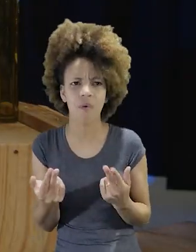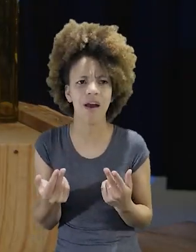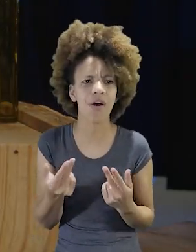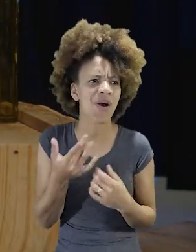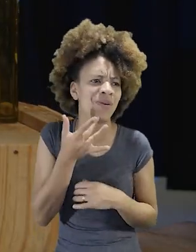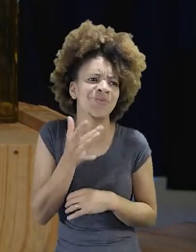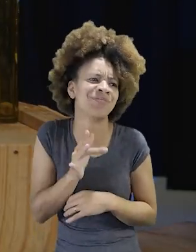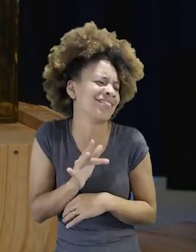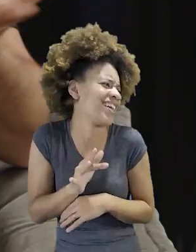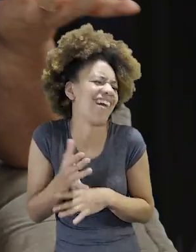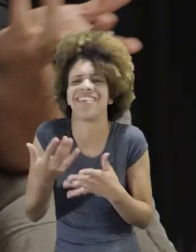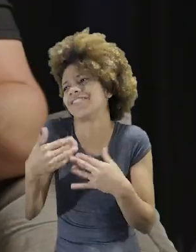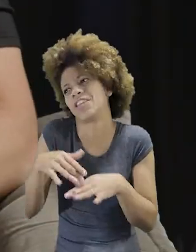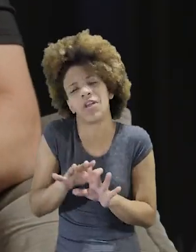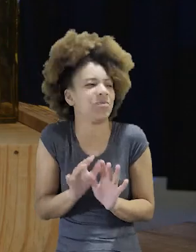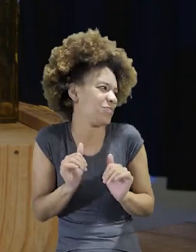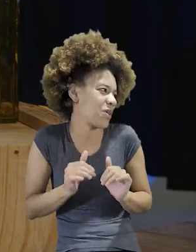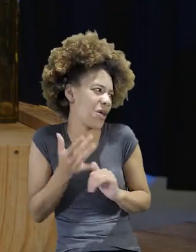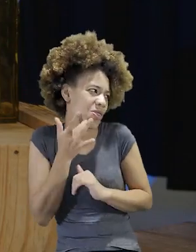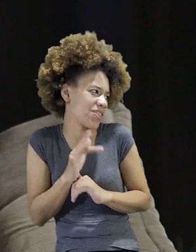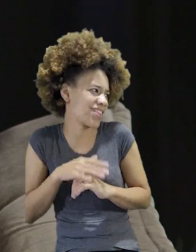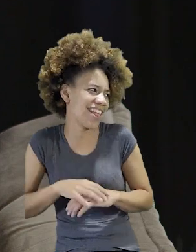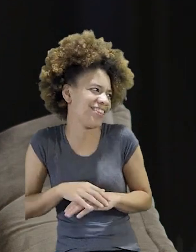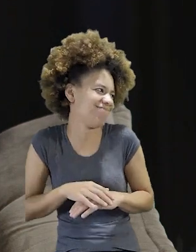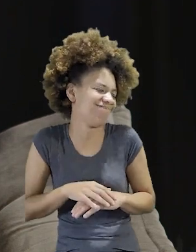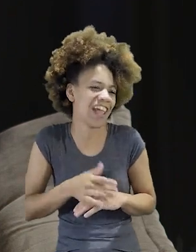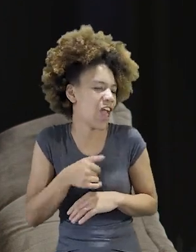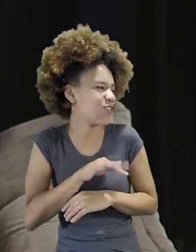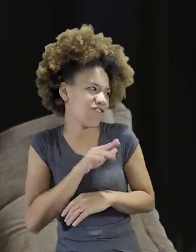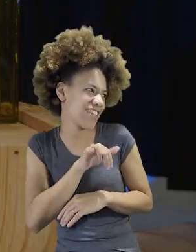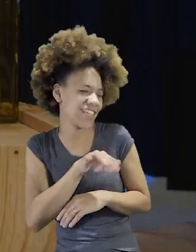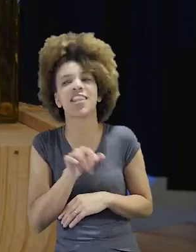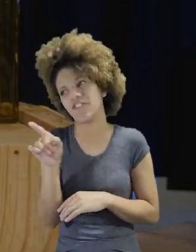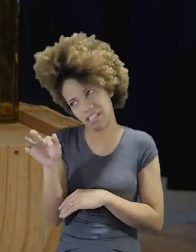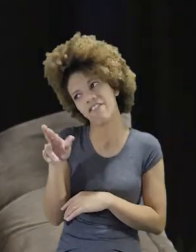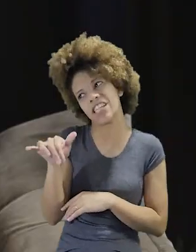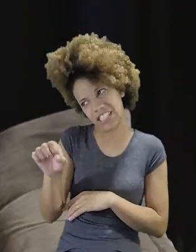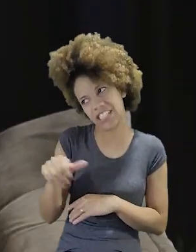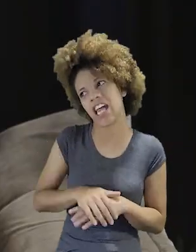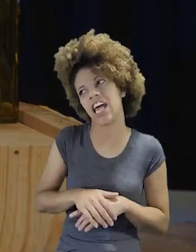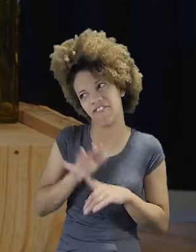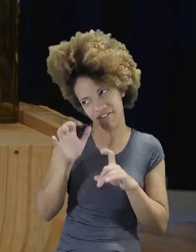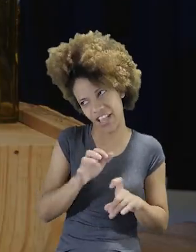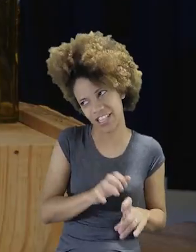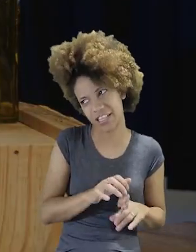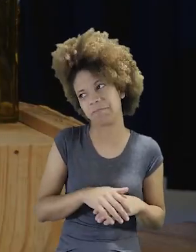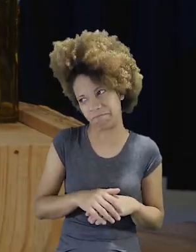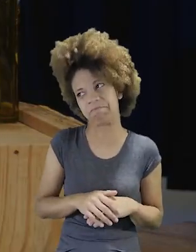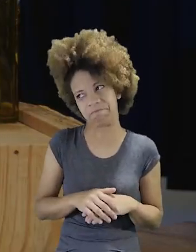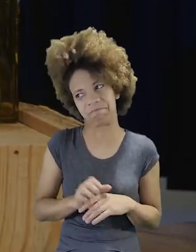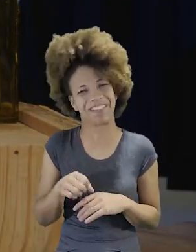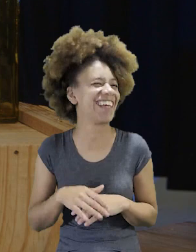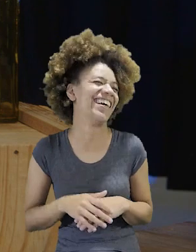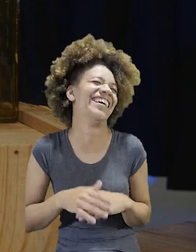é a mesma coisa ou não sei é esse bagulho é isso da turma do do essa pessoa essa fascista Essa é a